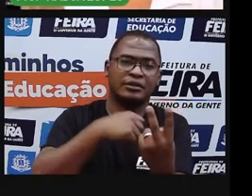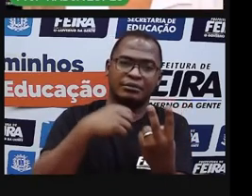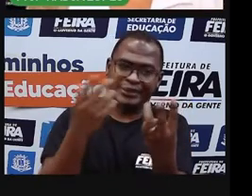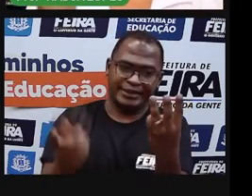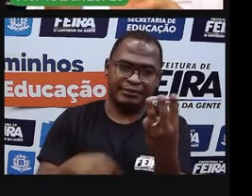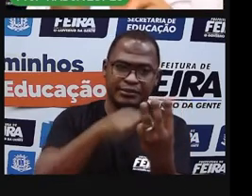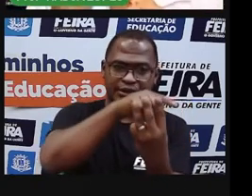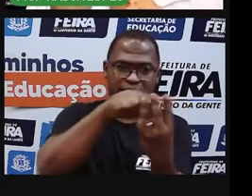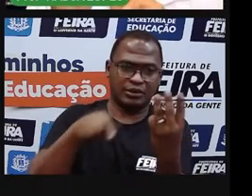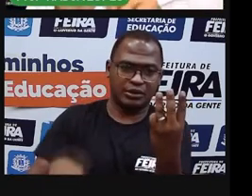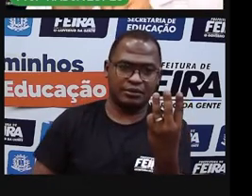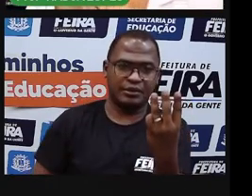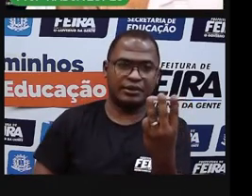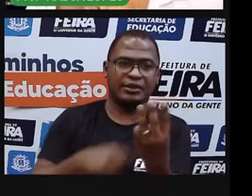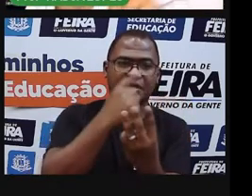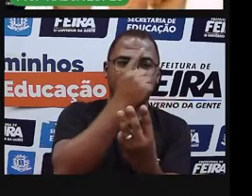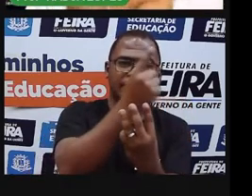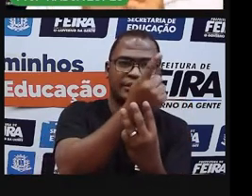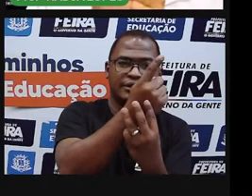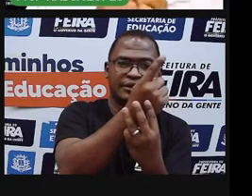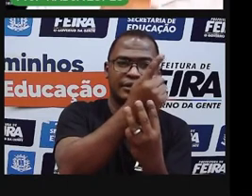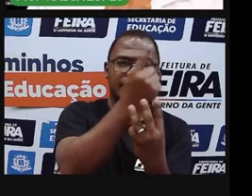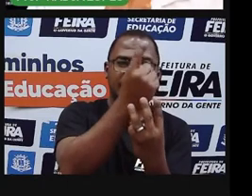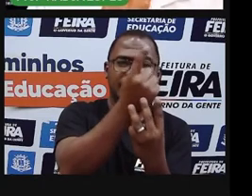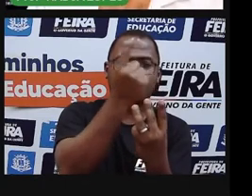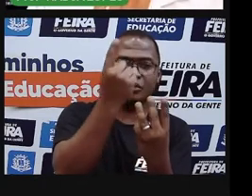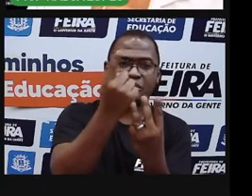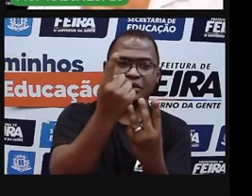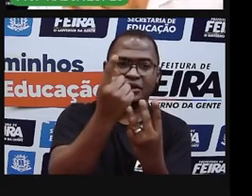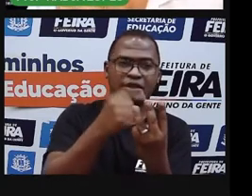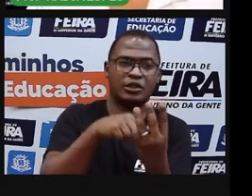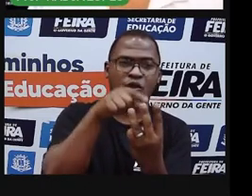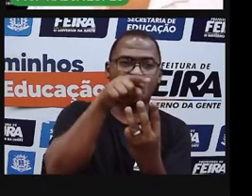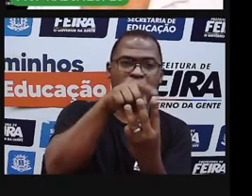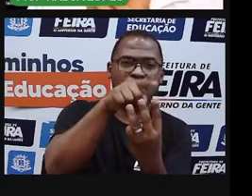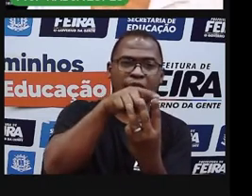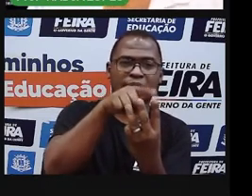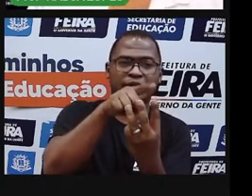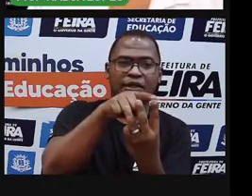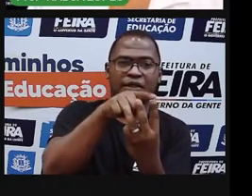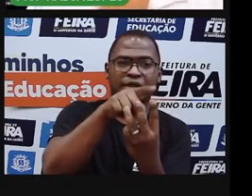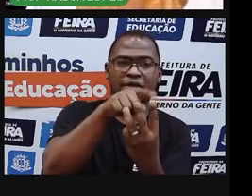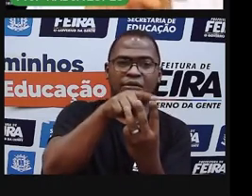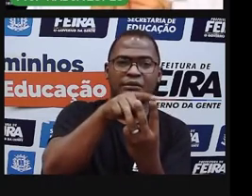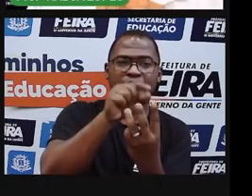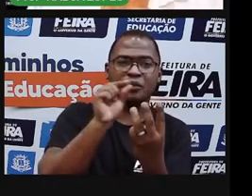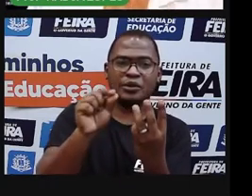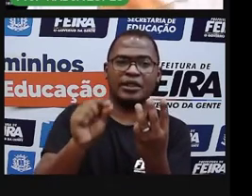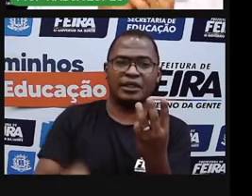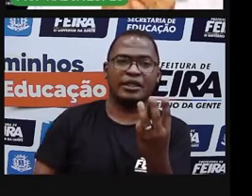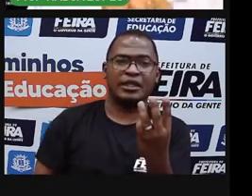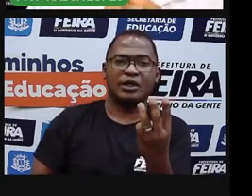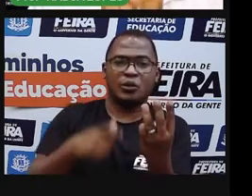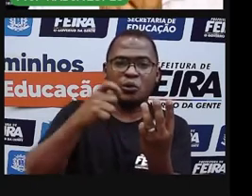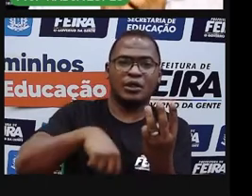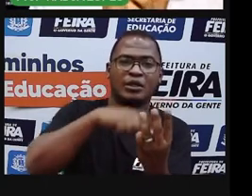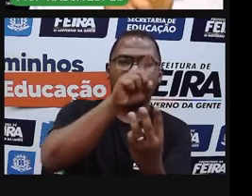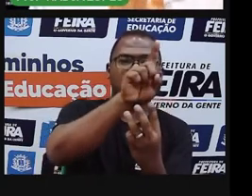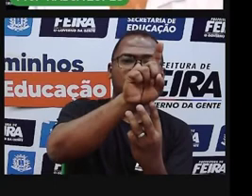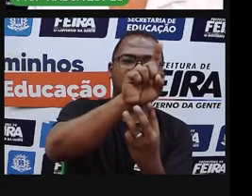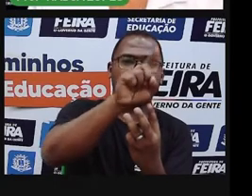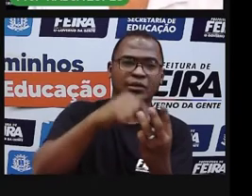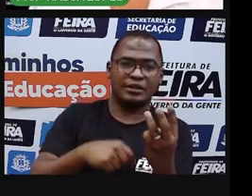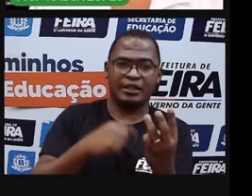algarismos 111 ou na frente por isso que ele se chama posicionar porque eu não na frente está